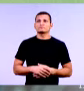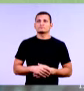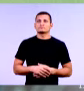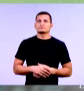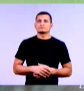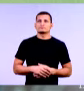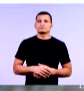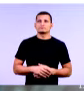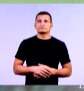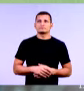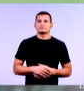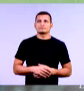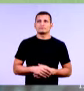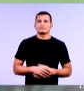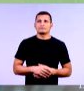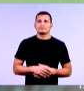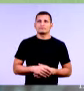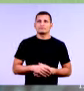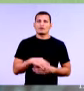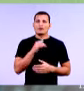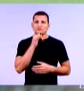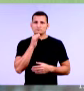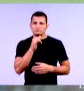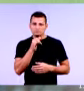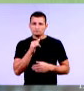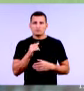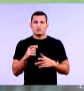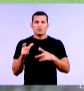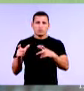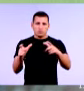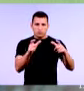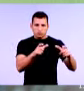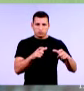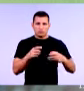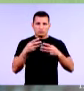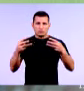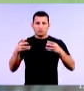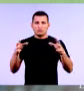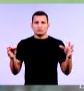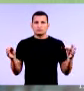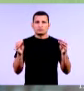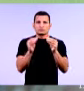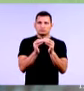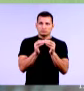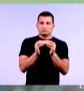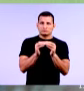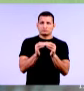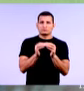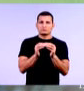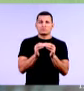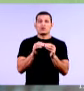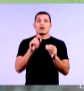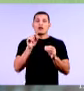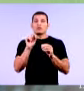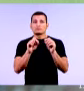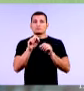então, quando você junta várias redes locais, você chega numa rede de campos. O que é uma